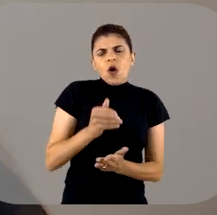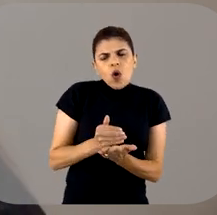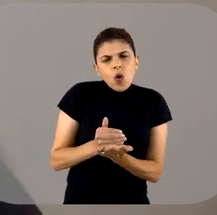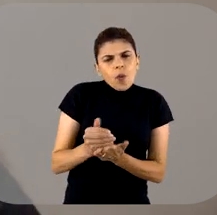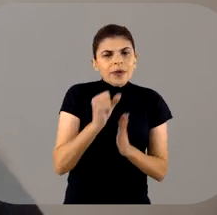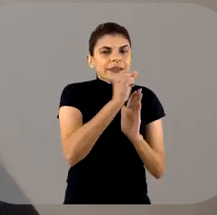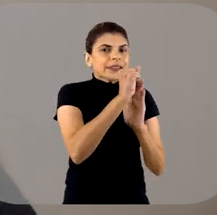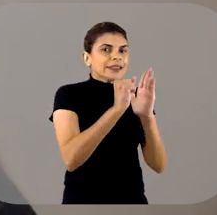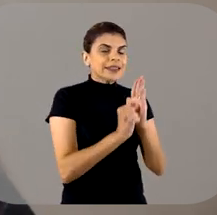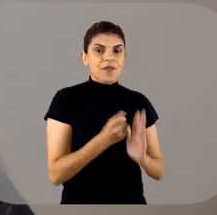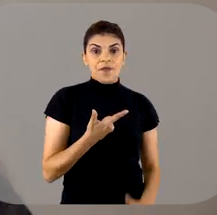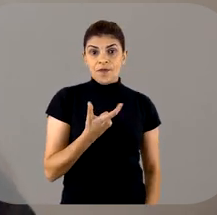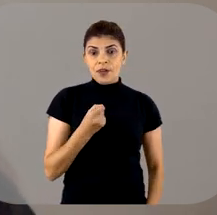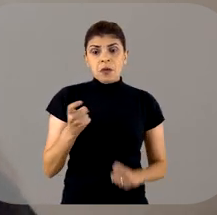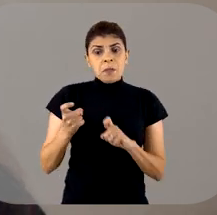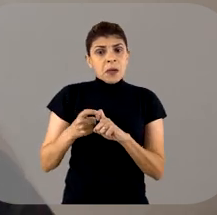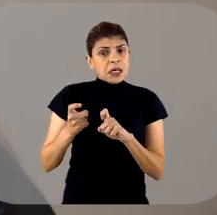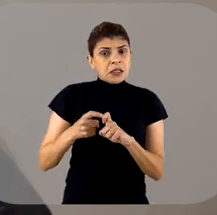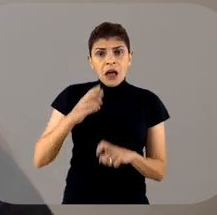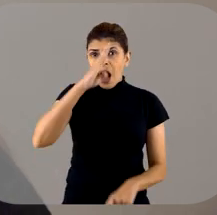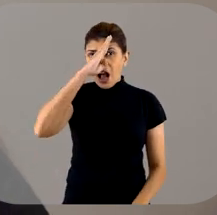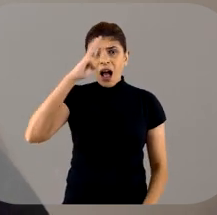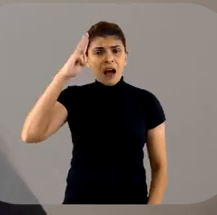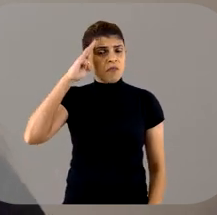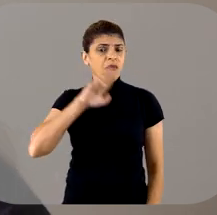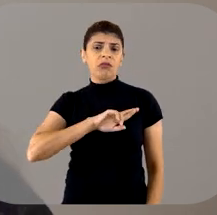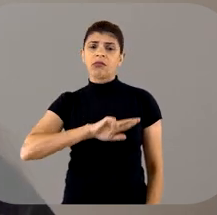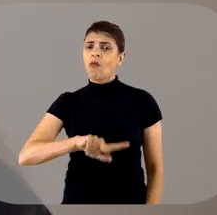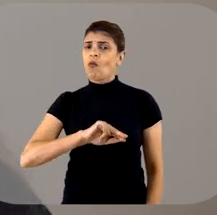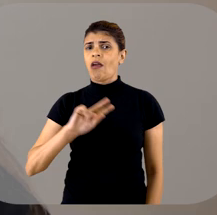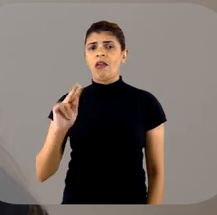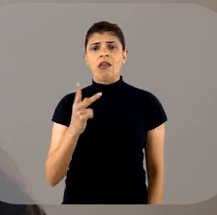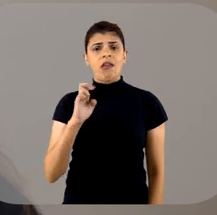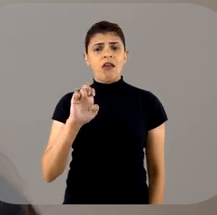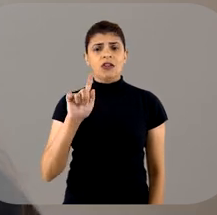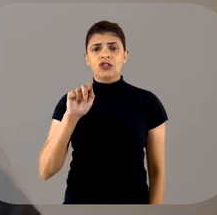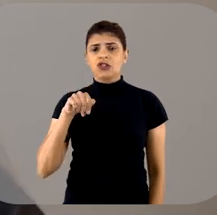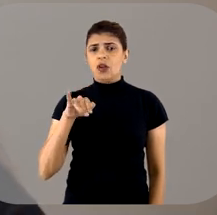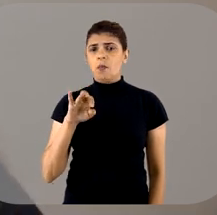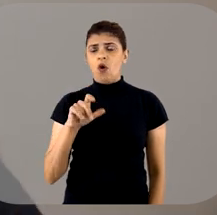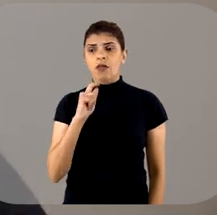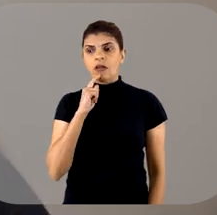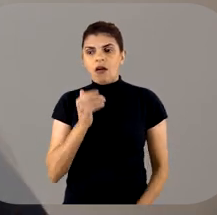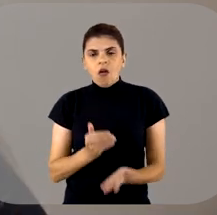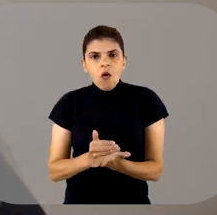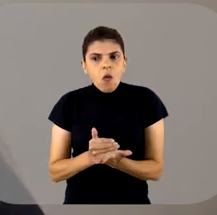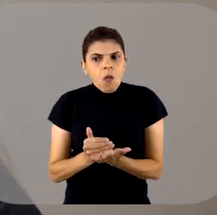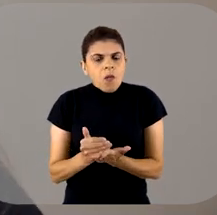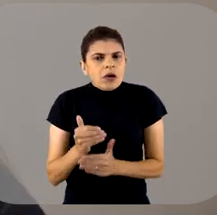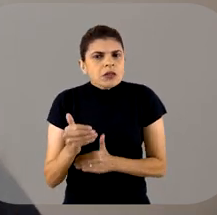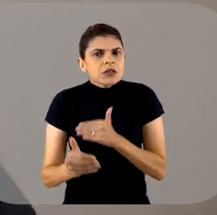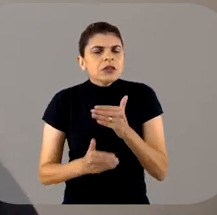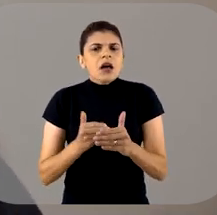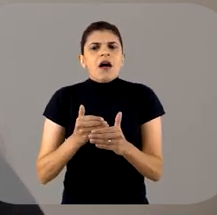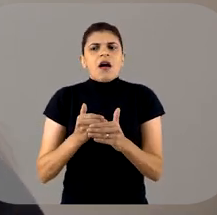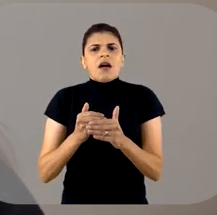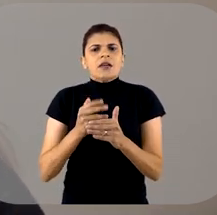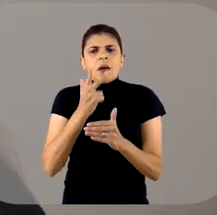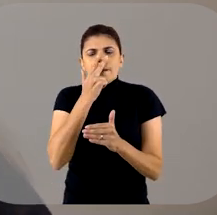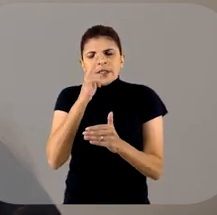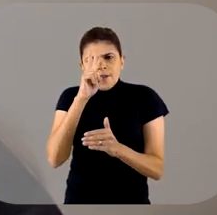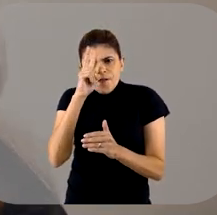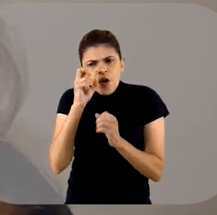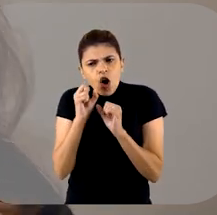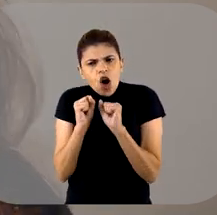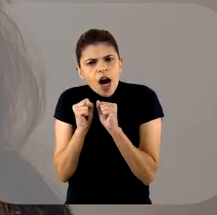XIX, começo do século XX, a medicina acadêmica não era hegemônica. Ela estava se organizando, estava se